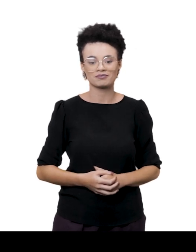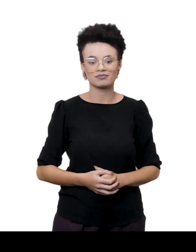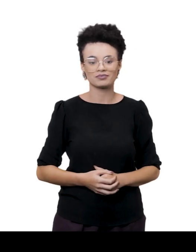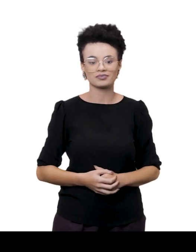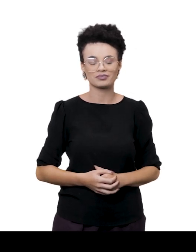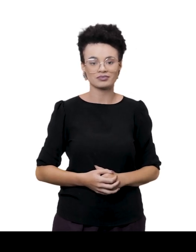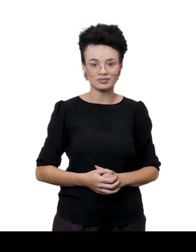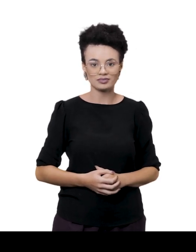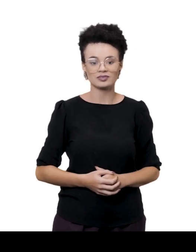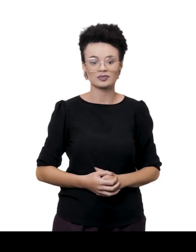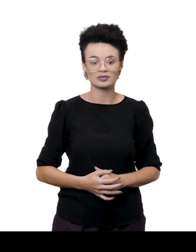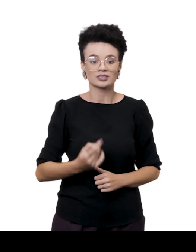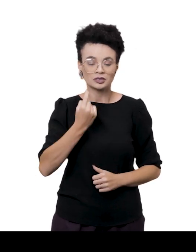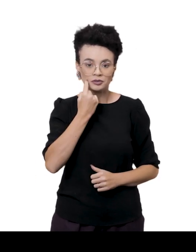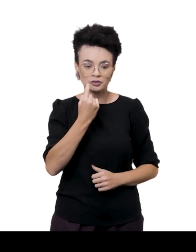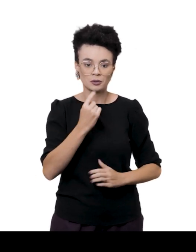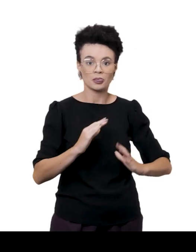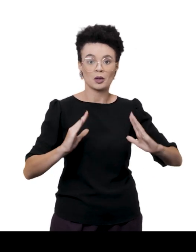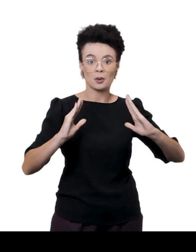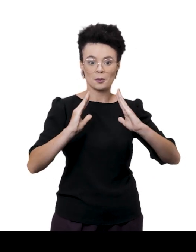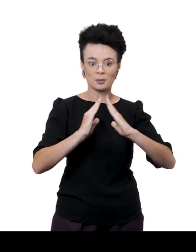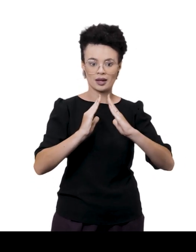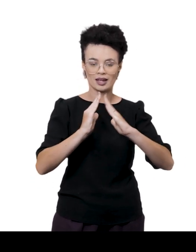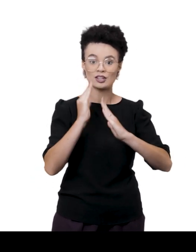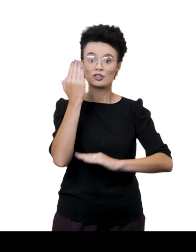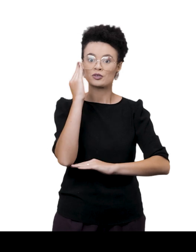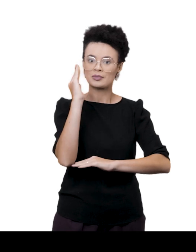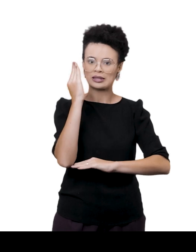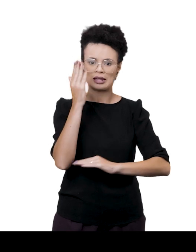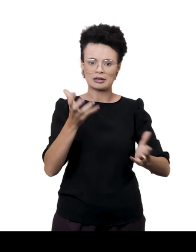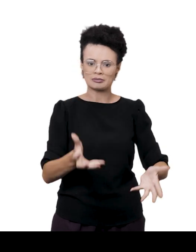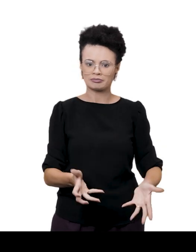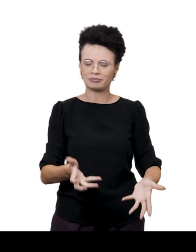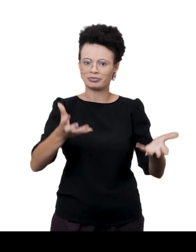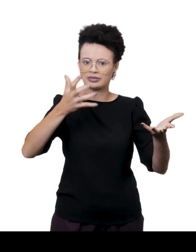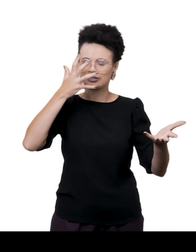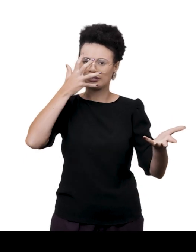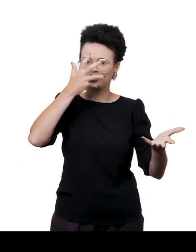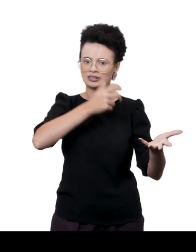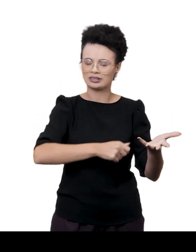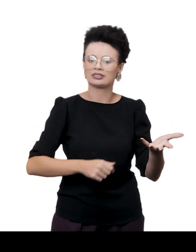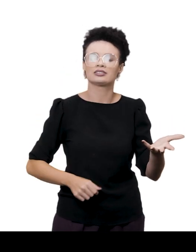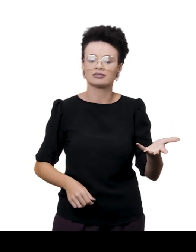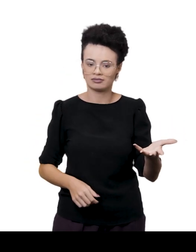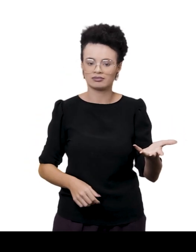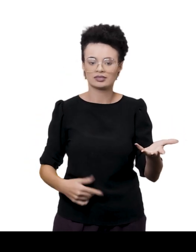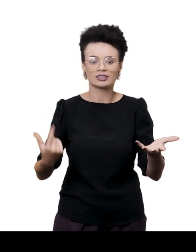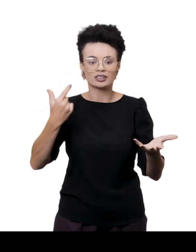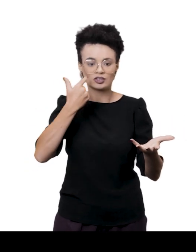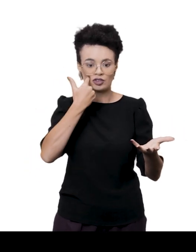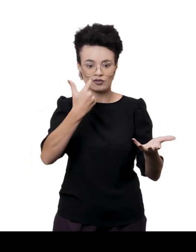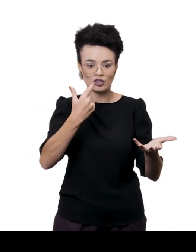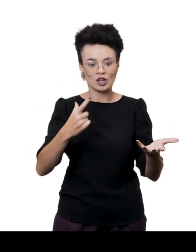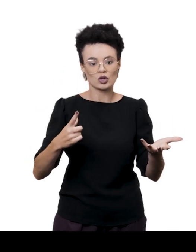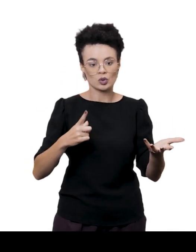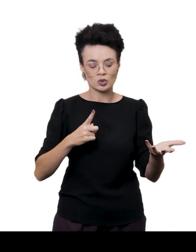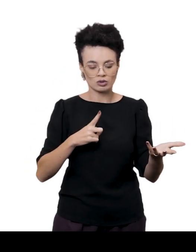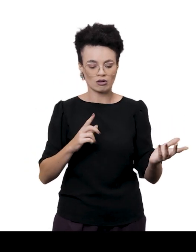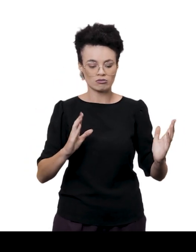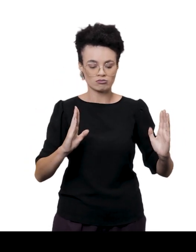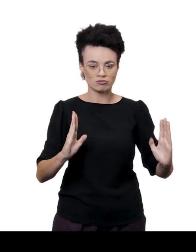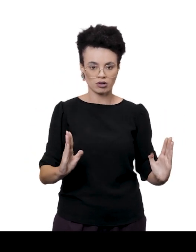Uma casa de campo em madeira domina a cena. Seu volume principal está elevado sobre pilotis, com telhado